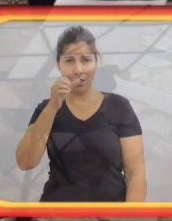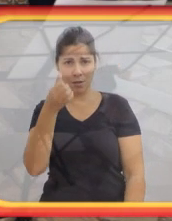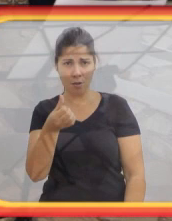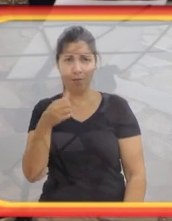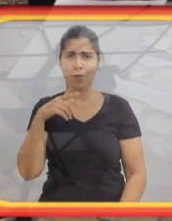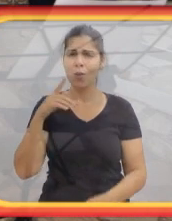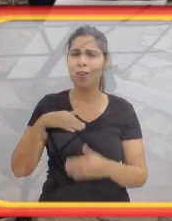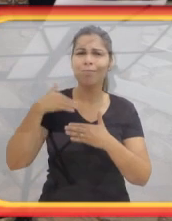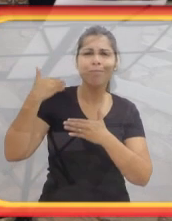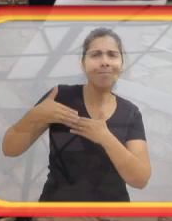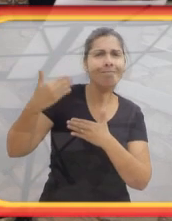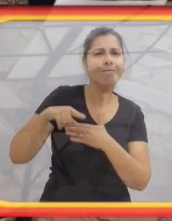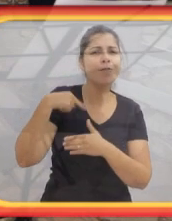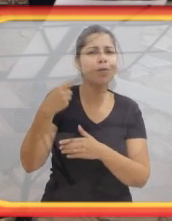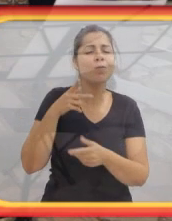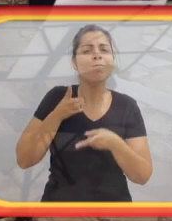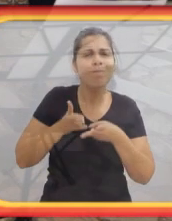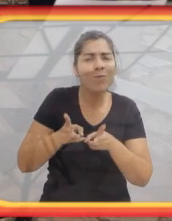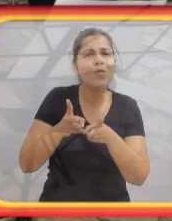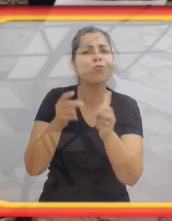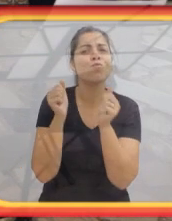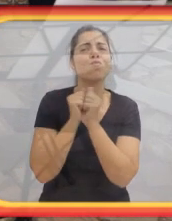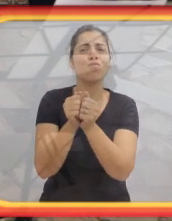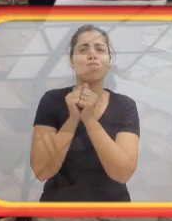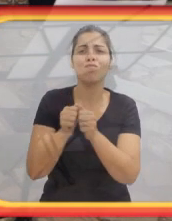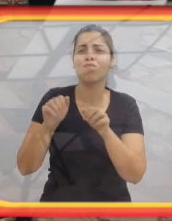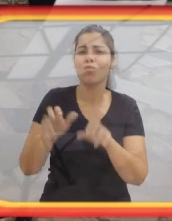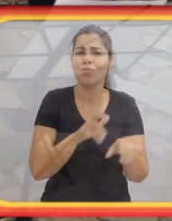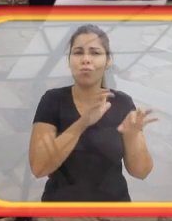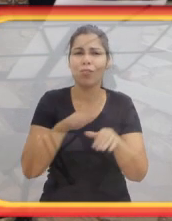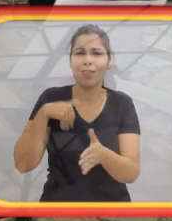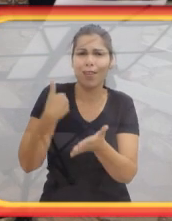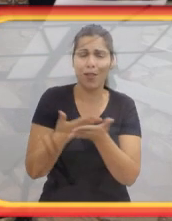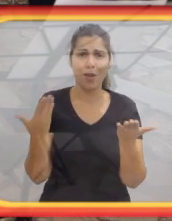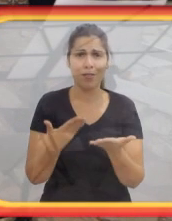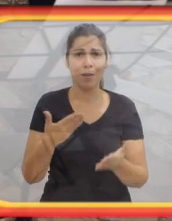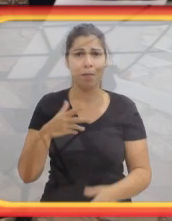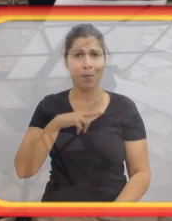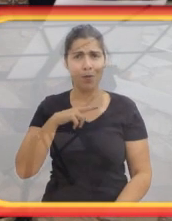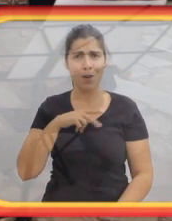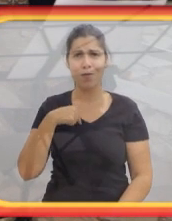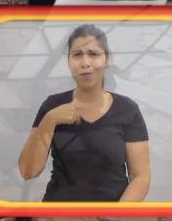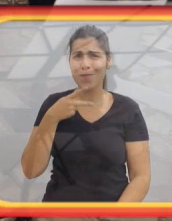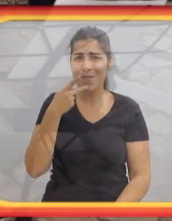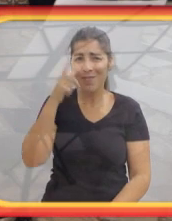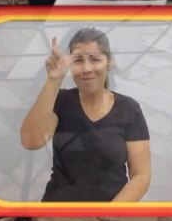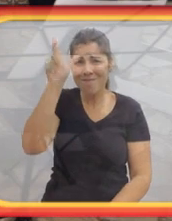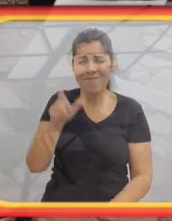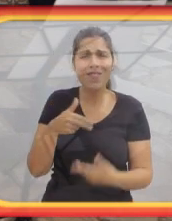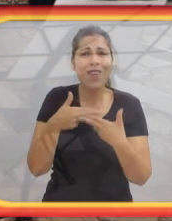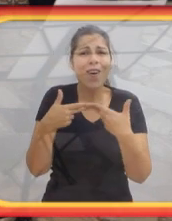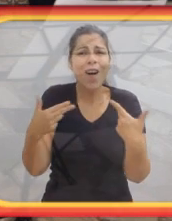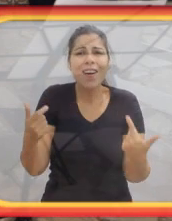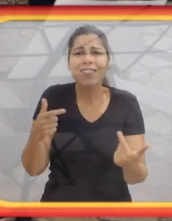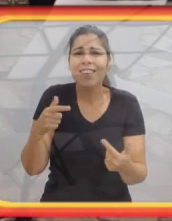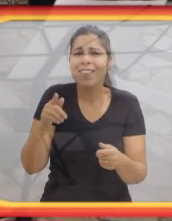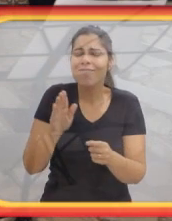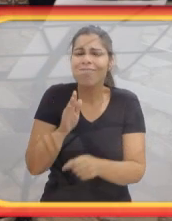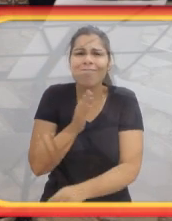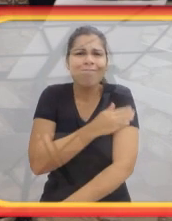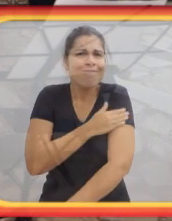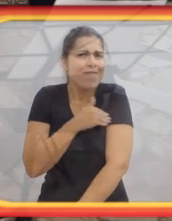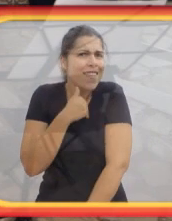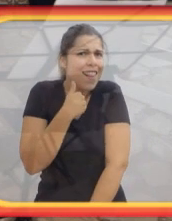da Camerata até 1986 intensamente, e depois continuamos a tocar juntos até hoje.